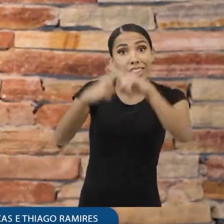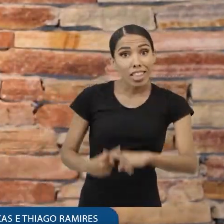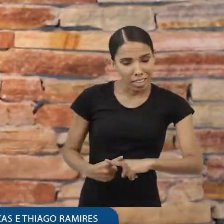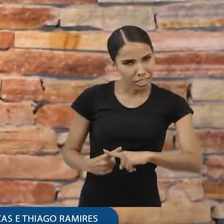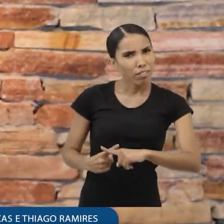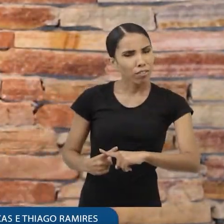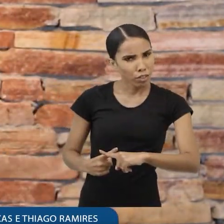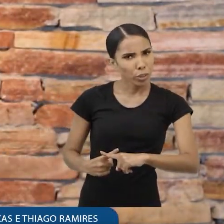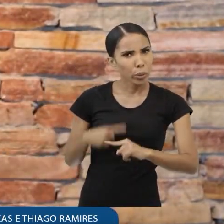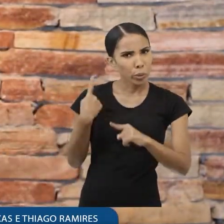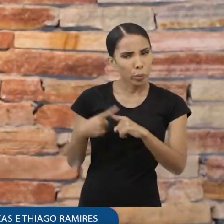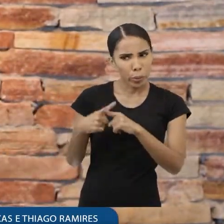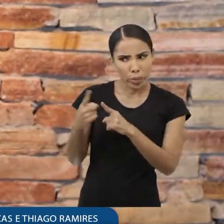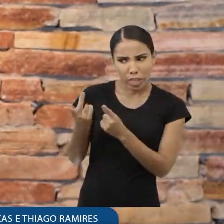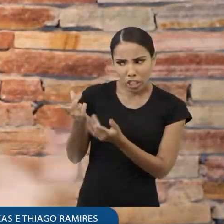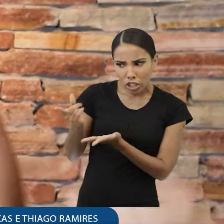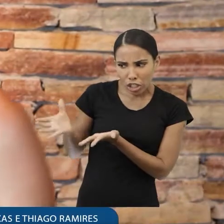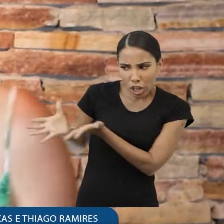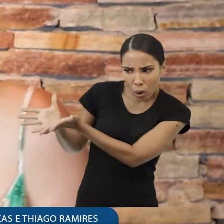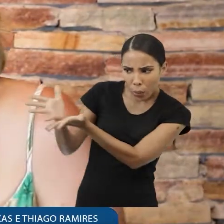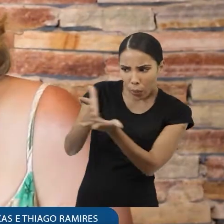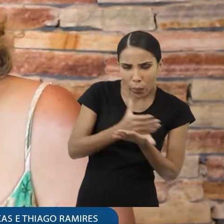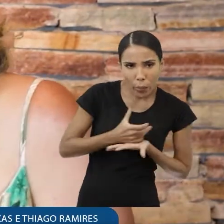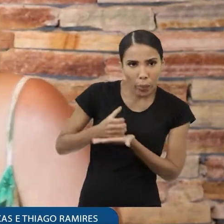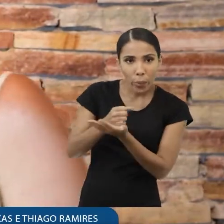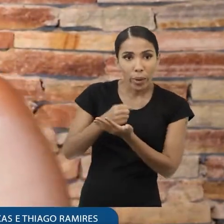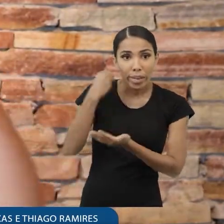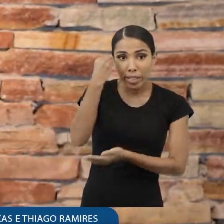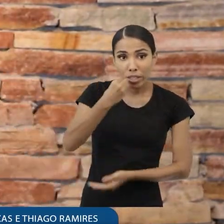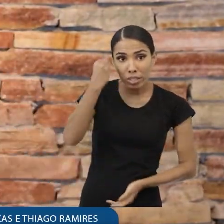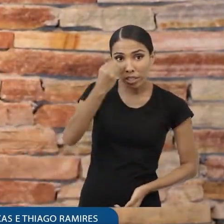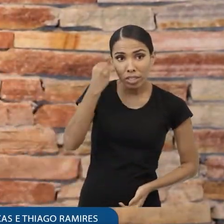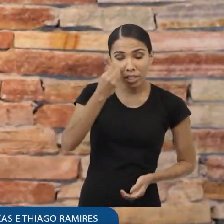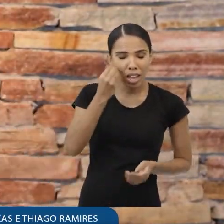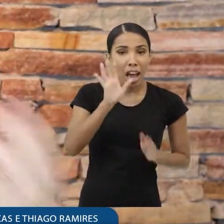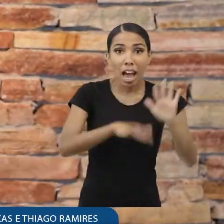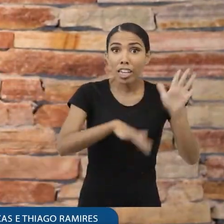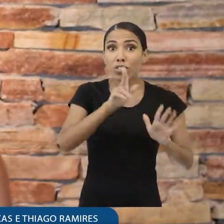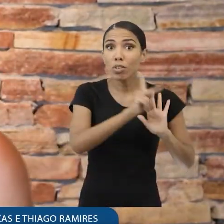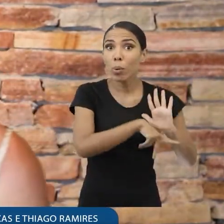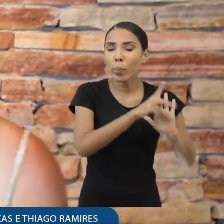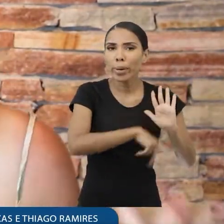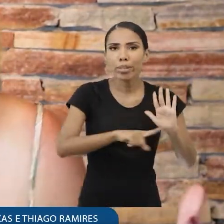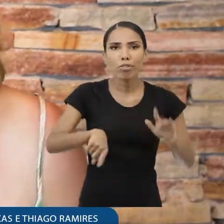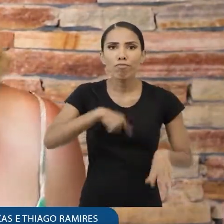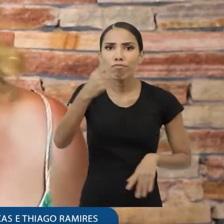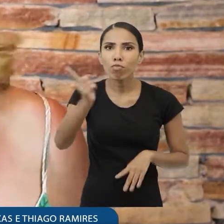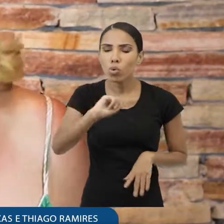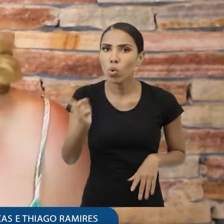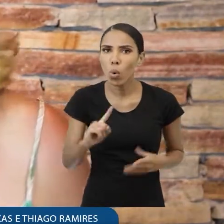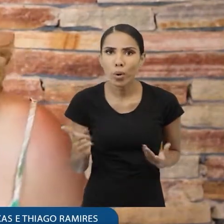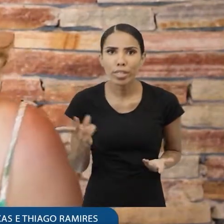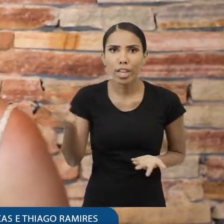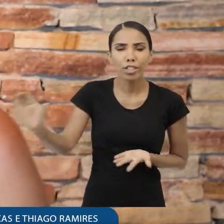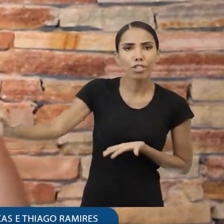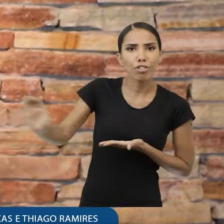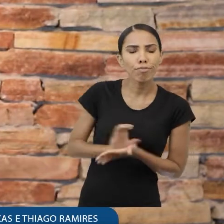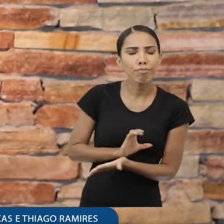porque a captação de recursos envolve uma série de experiências que muitas vezes você tem um projeto incrível e não consegue